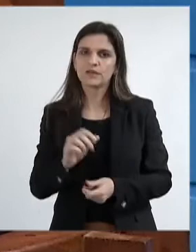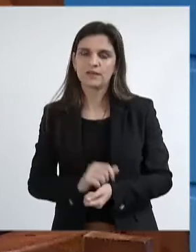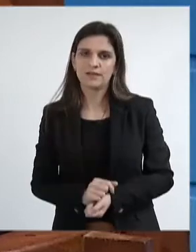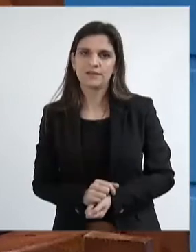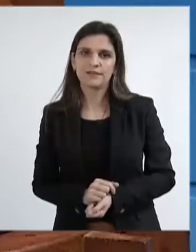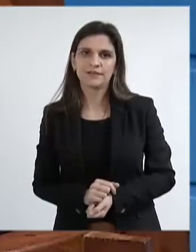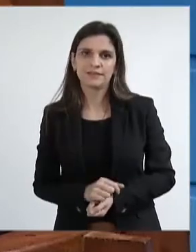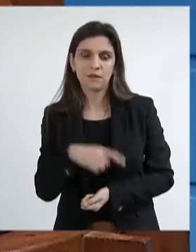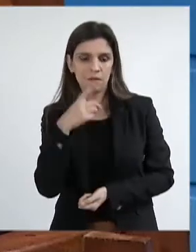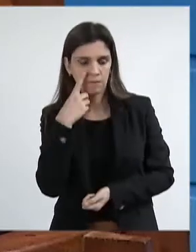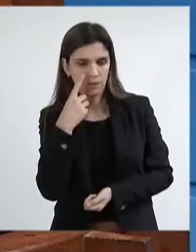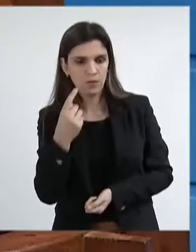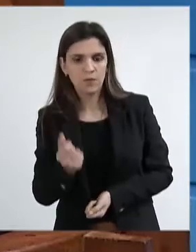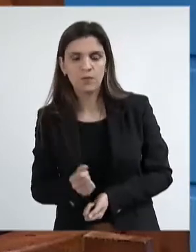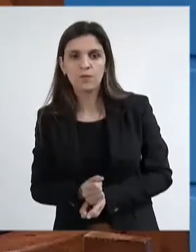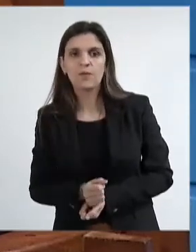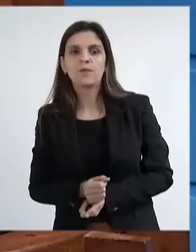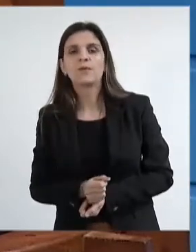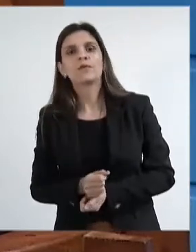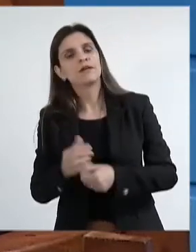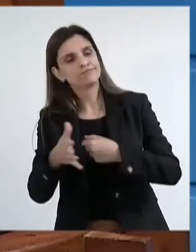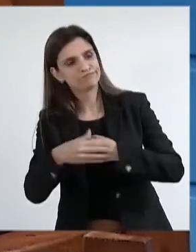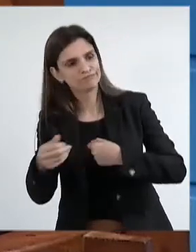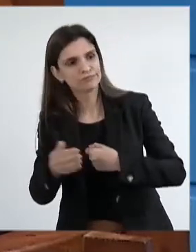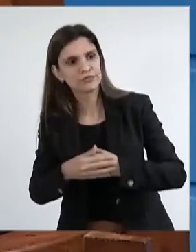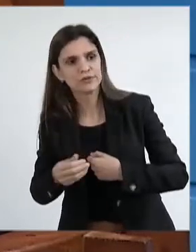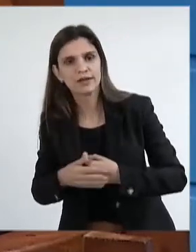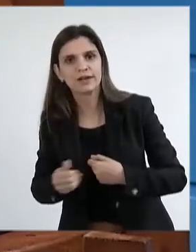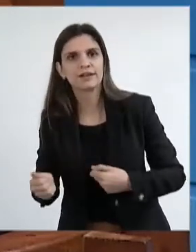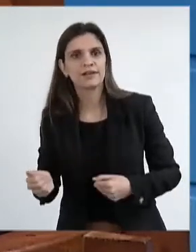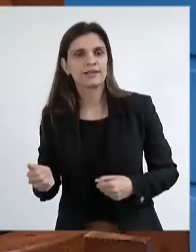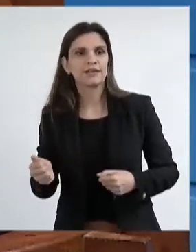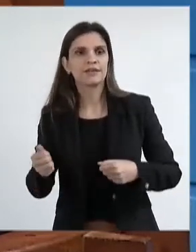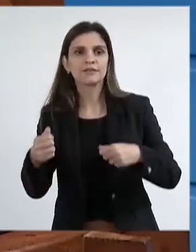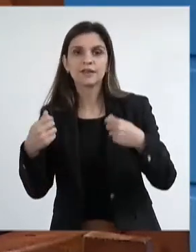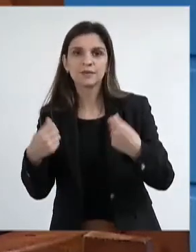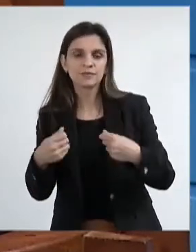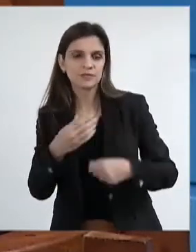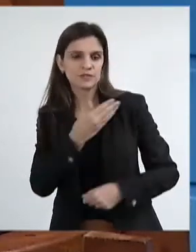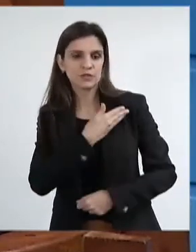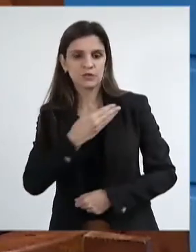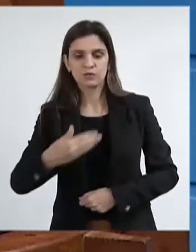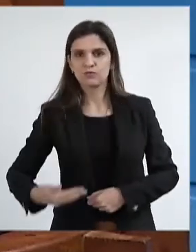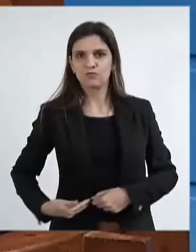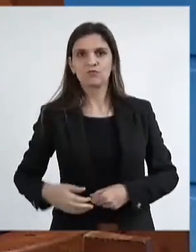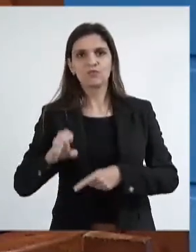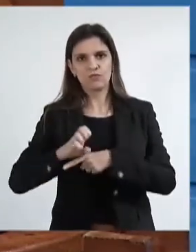principalmente por parte do nosso governo. Obrigado.